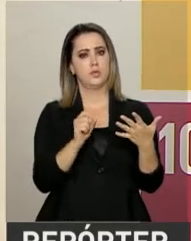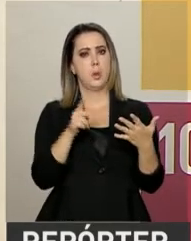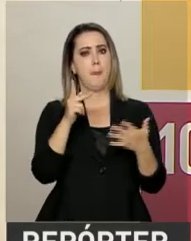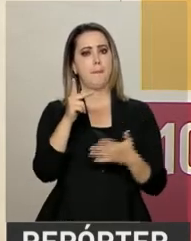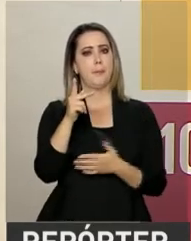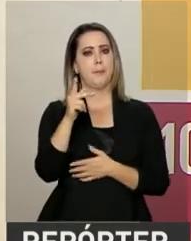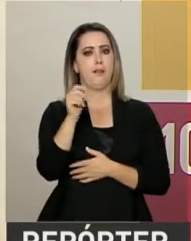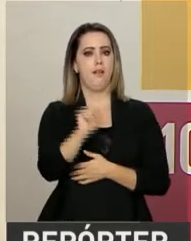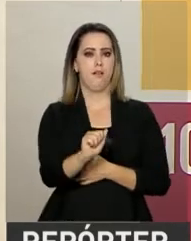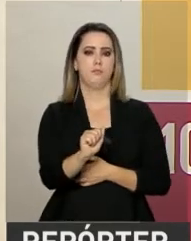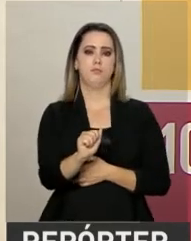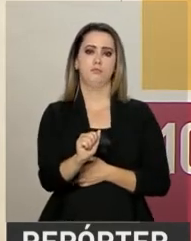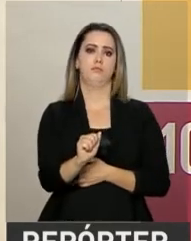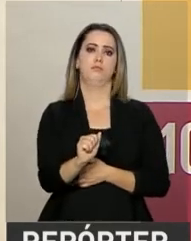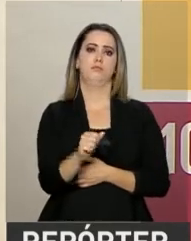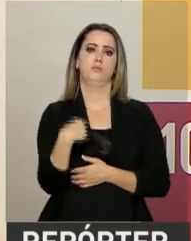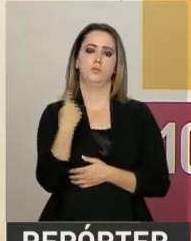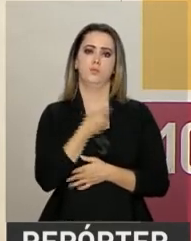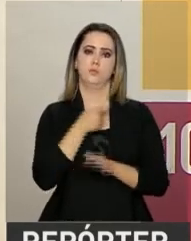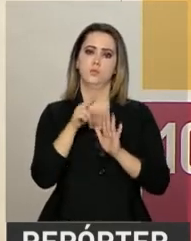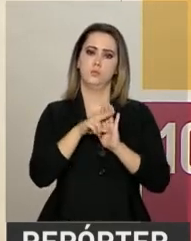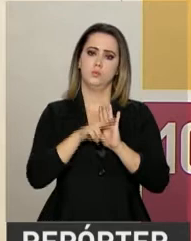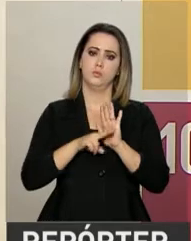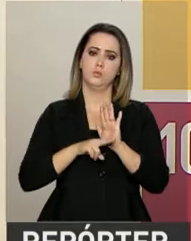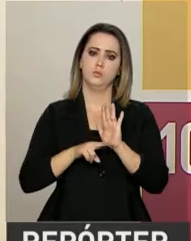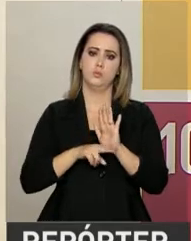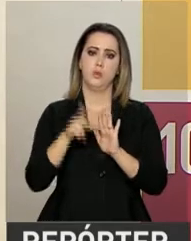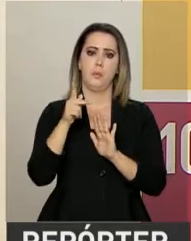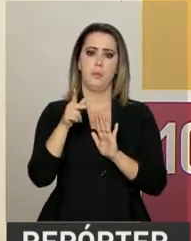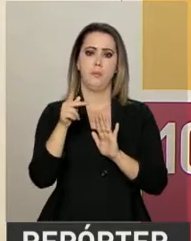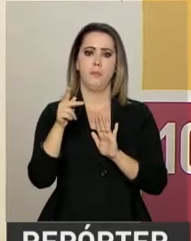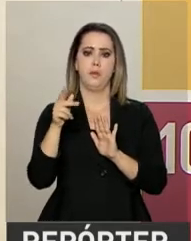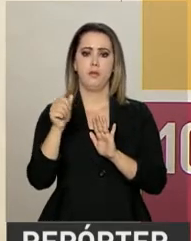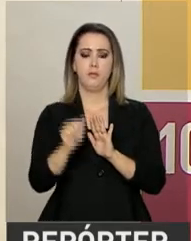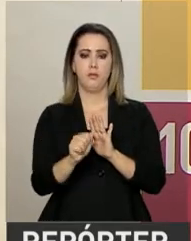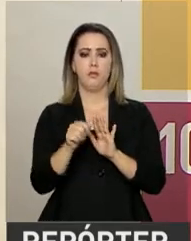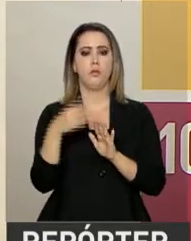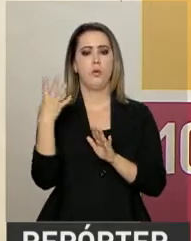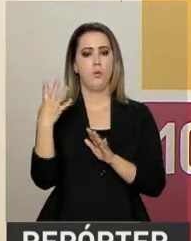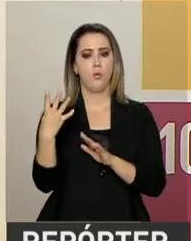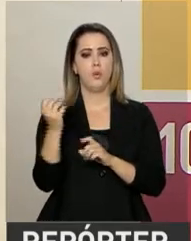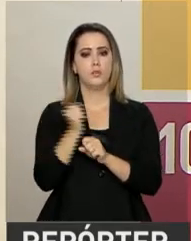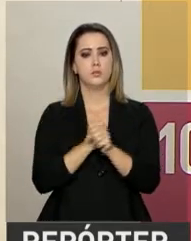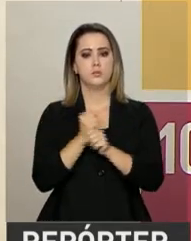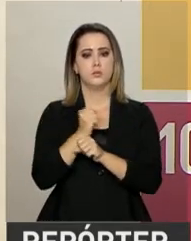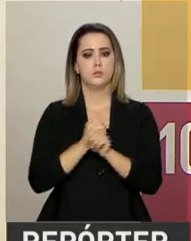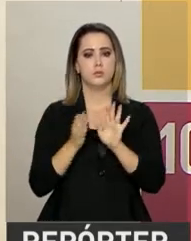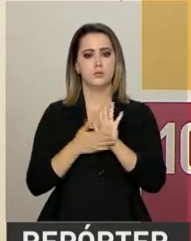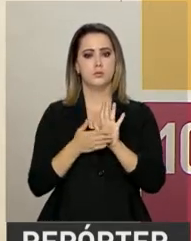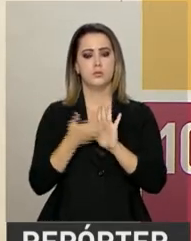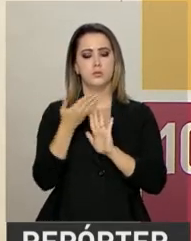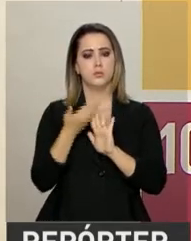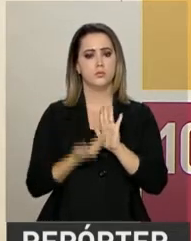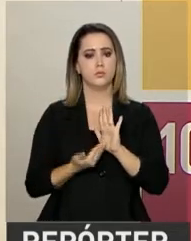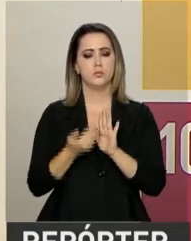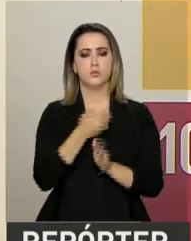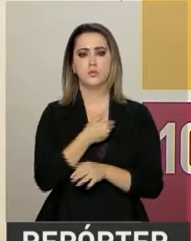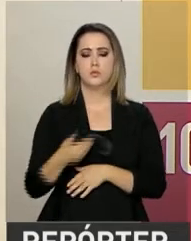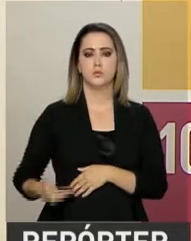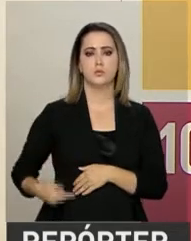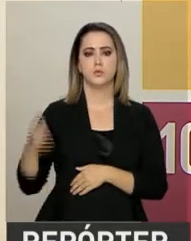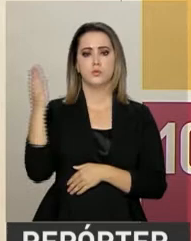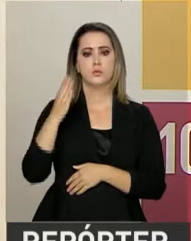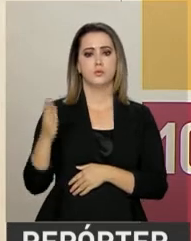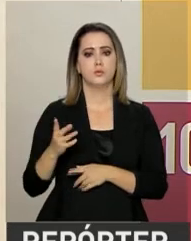ppa é o nosso plano plurianual que há quatro anos a cada quatro anos estabelece o programa programação do governo brasileiro